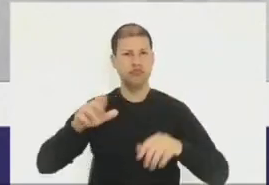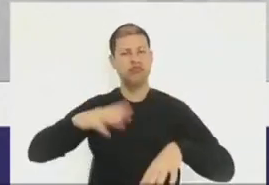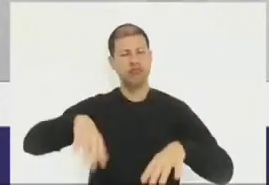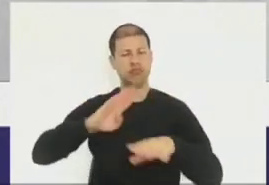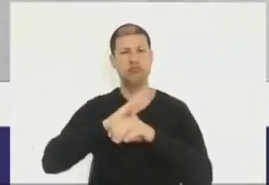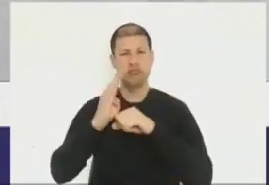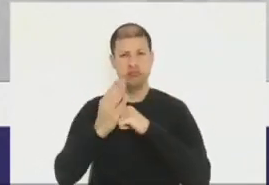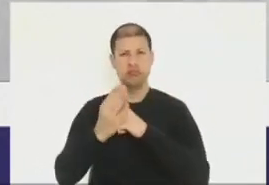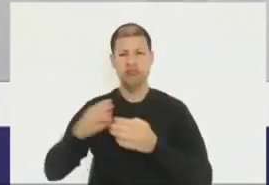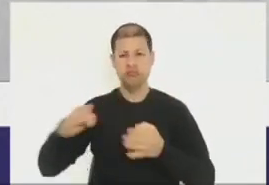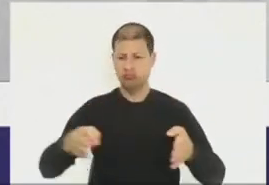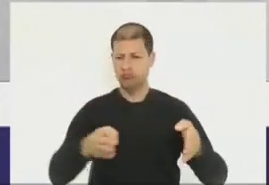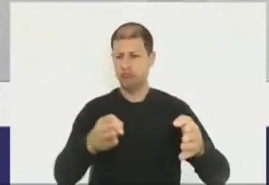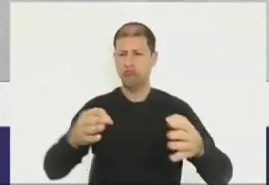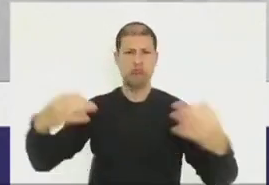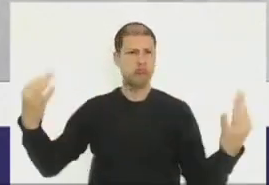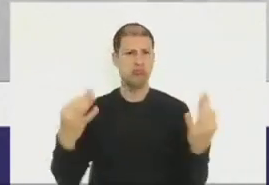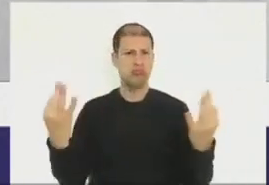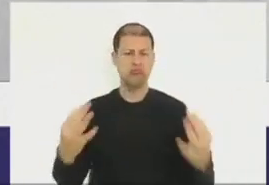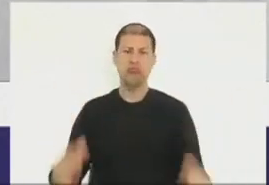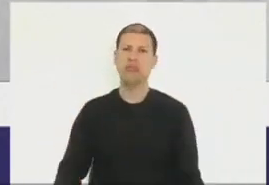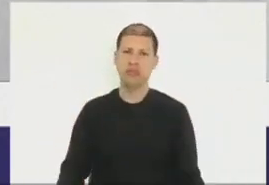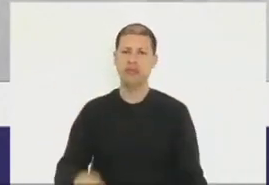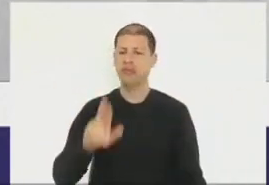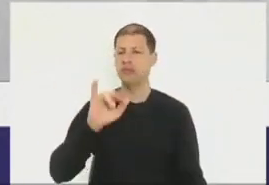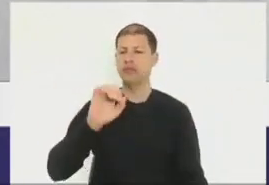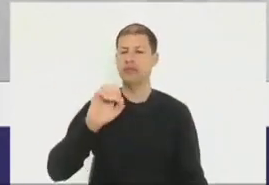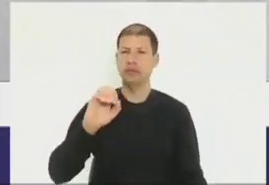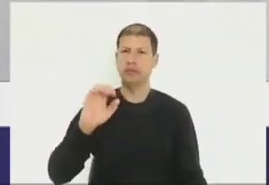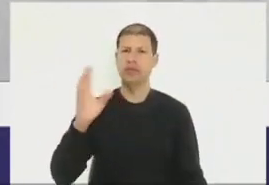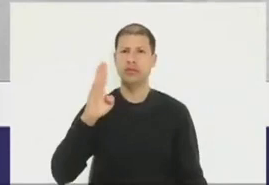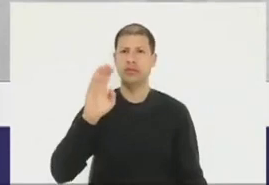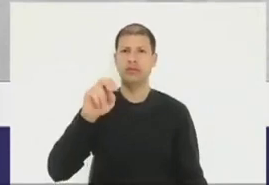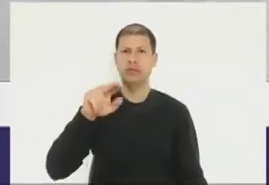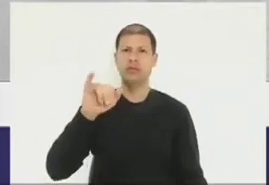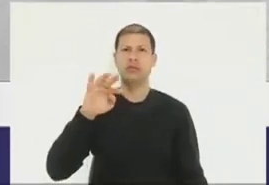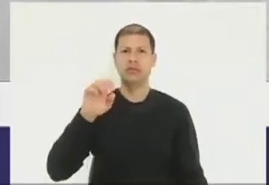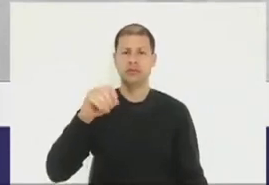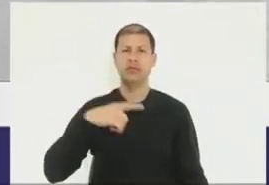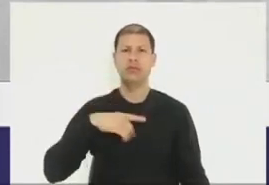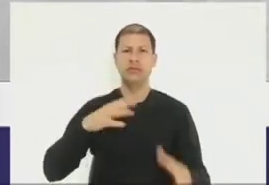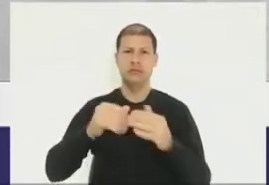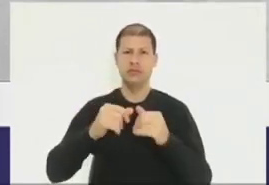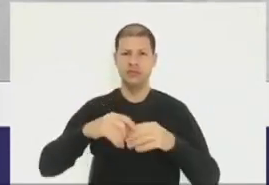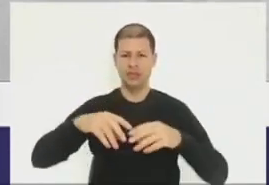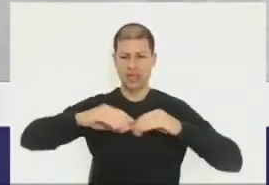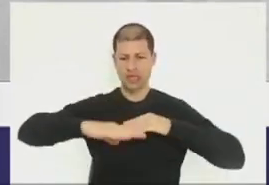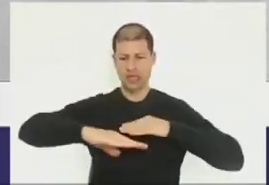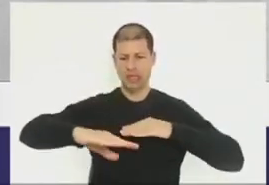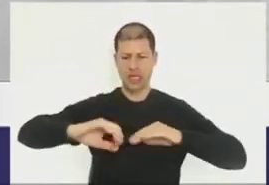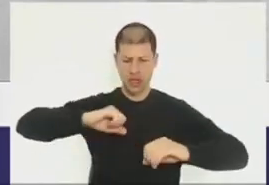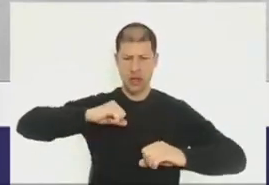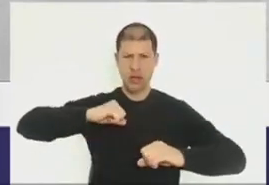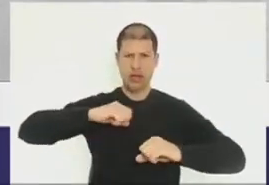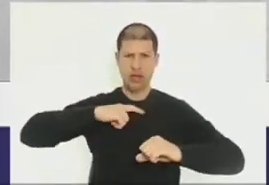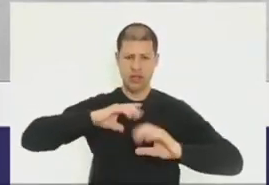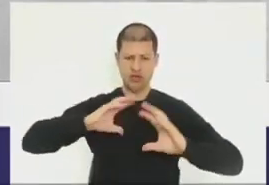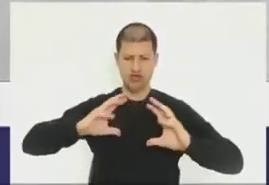estradas estão perfeitas, no Rio Bonito, estão pedindo para o rolo compressor passar, molhar, para